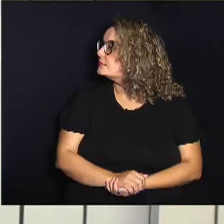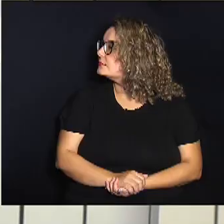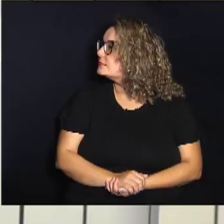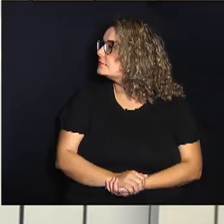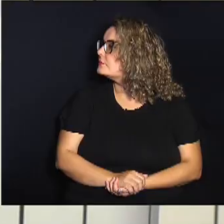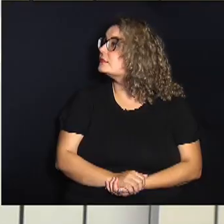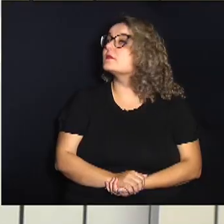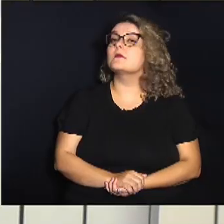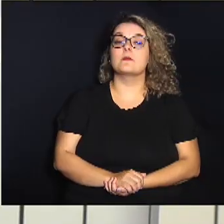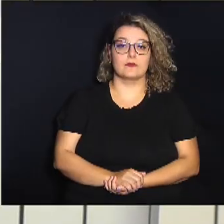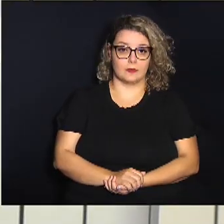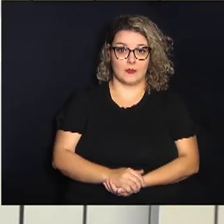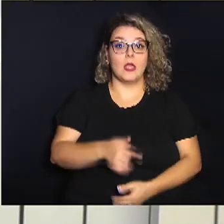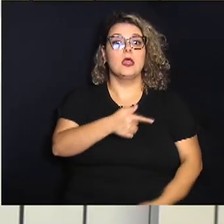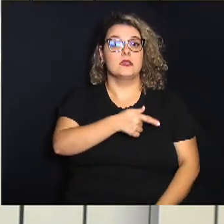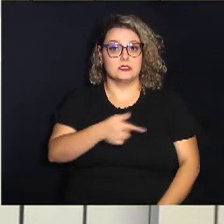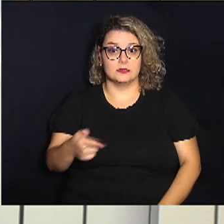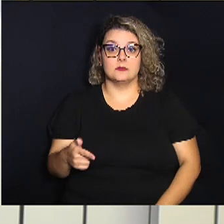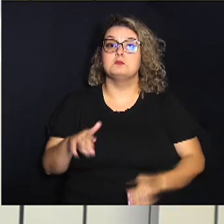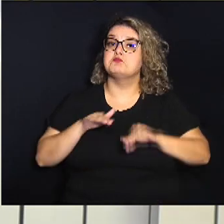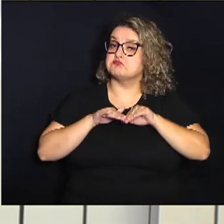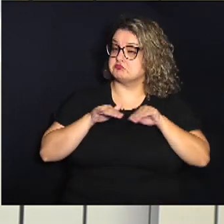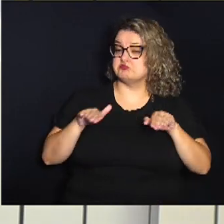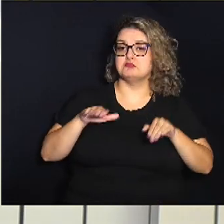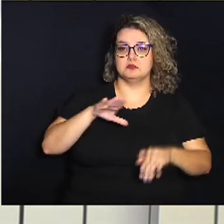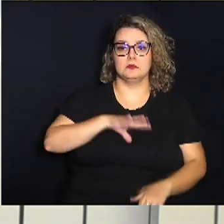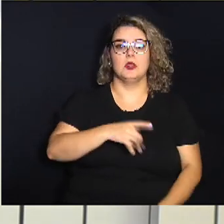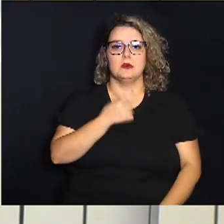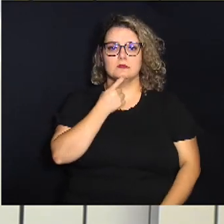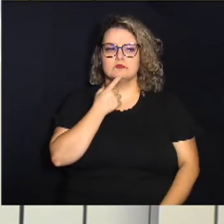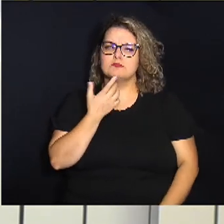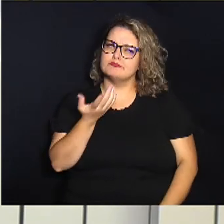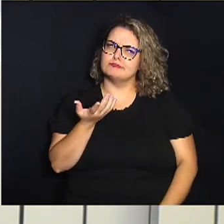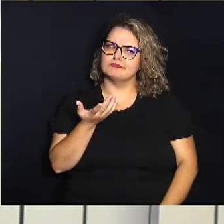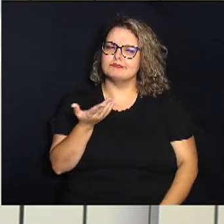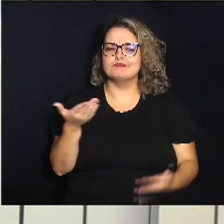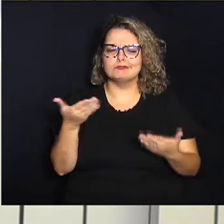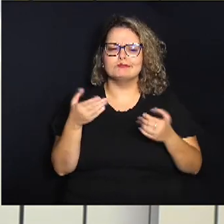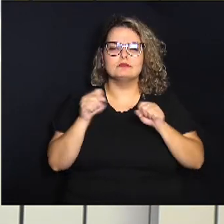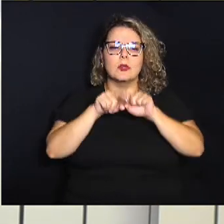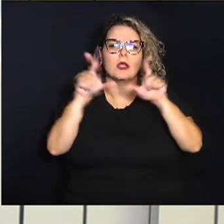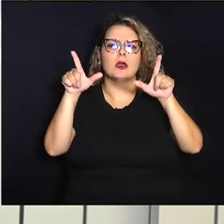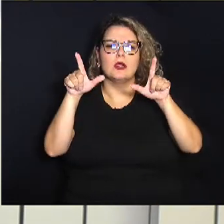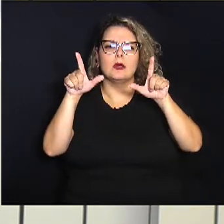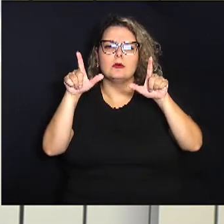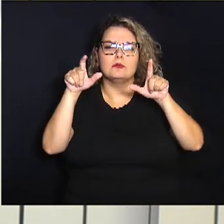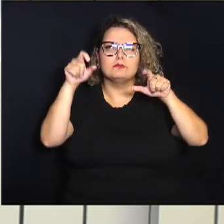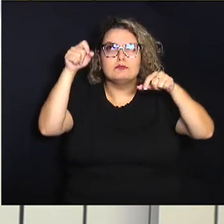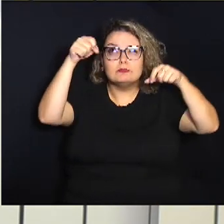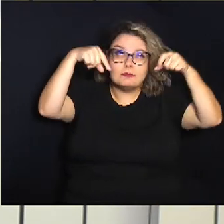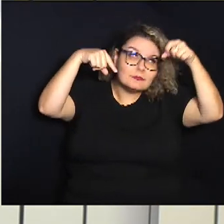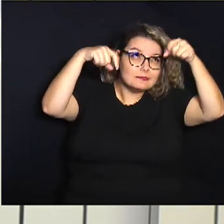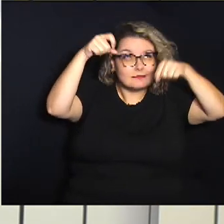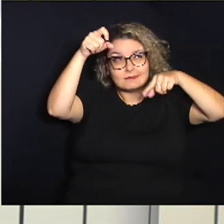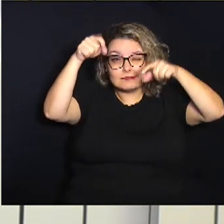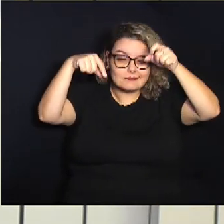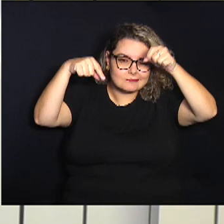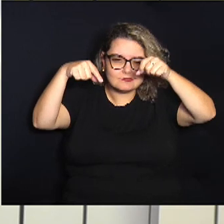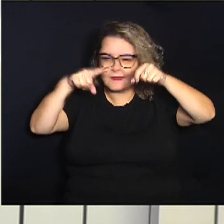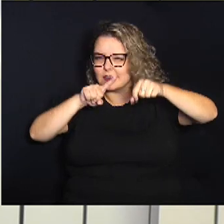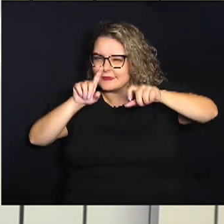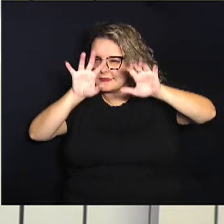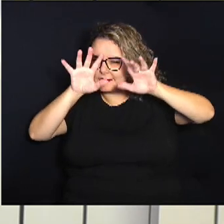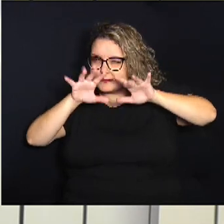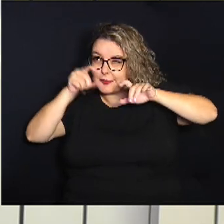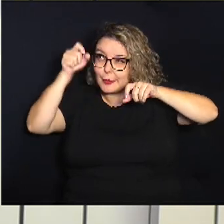Semana de tempo estável aqui em Campinas, se bem que hoje pela manhã caiu algumas gotas, né? Não foi nenhuma garoa em